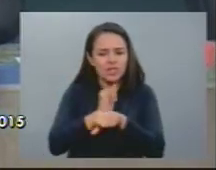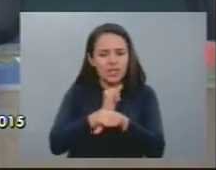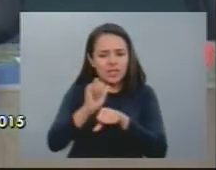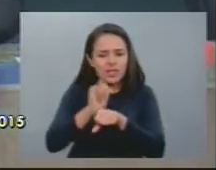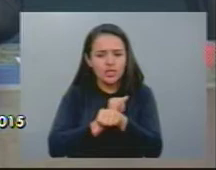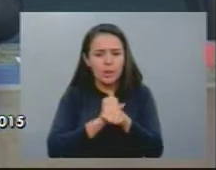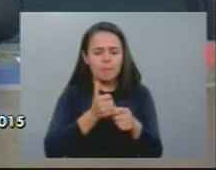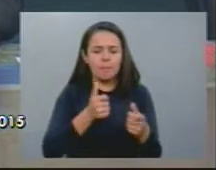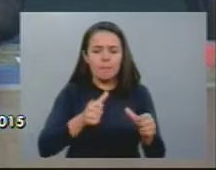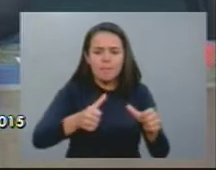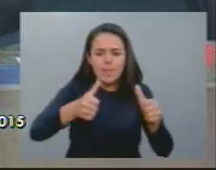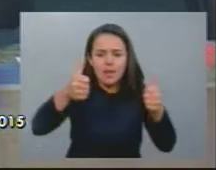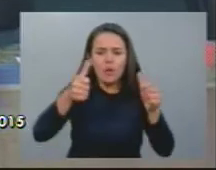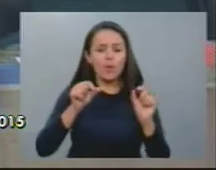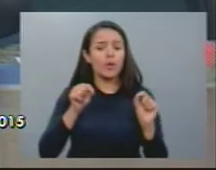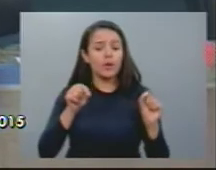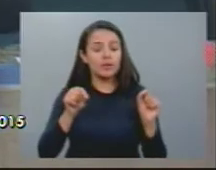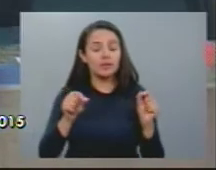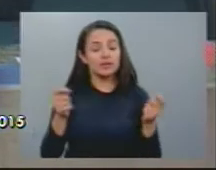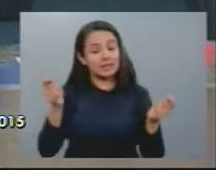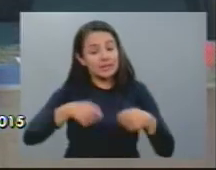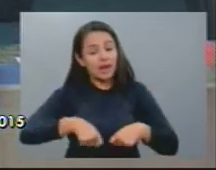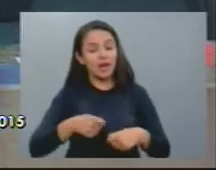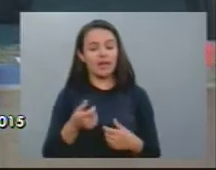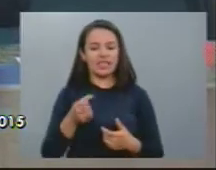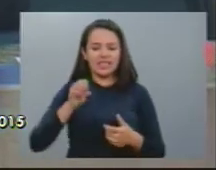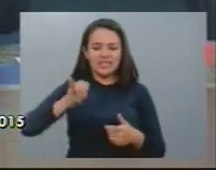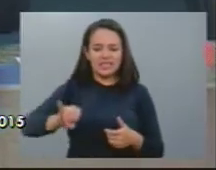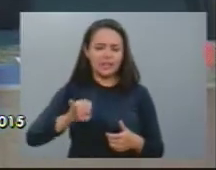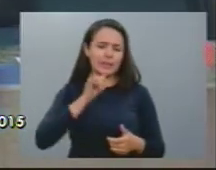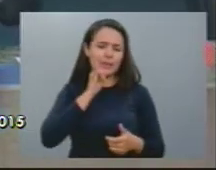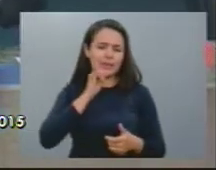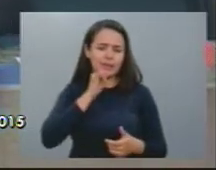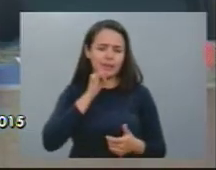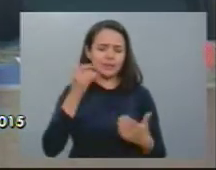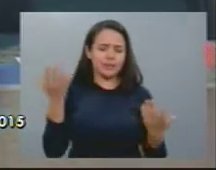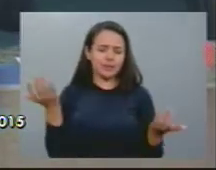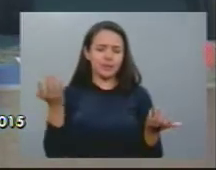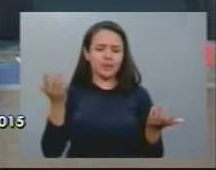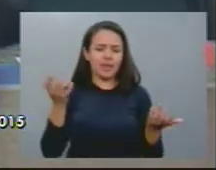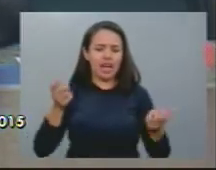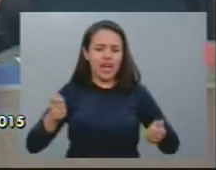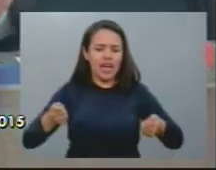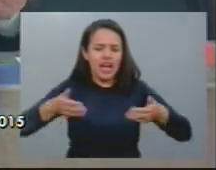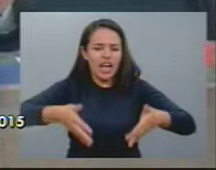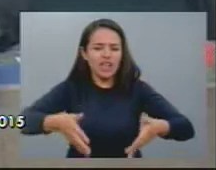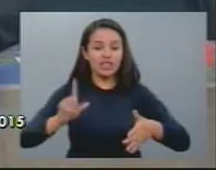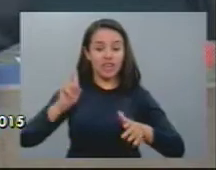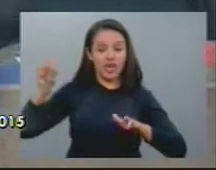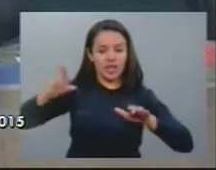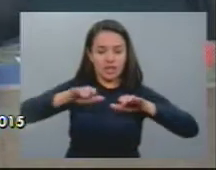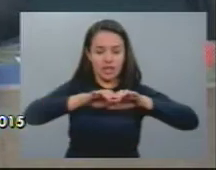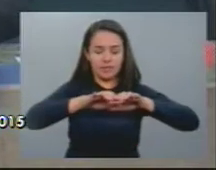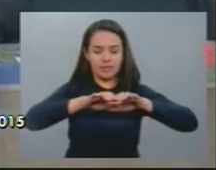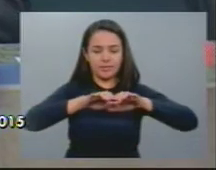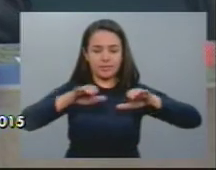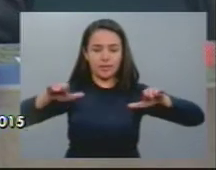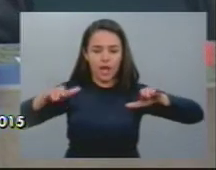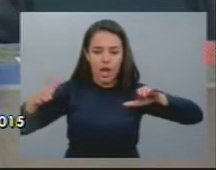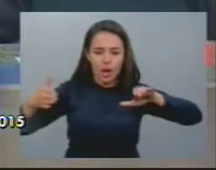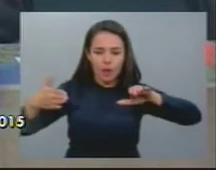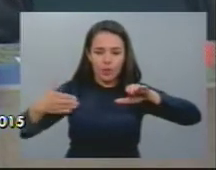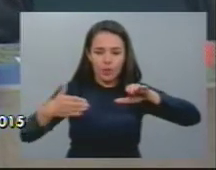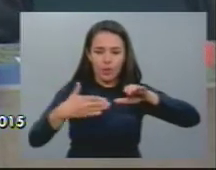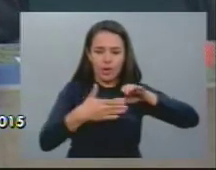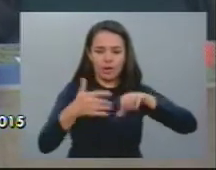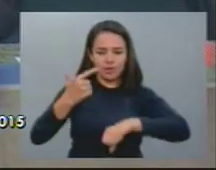economizar em ações que são como essa do aquário, que o Estado do Ceará já